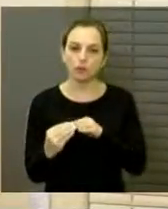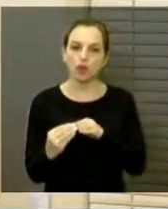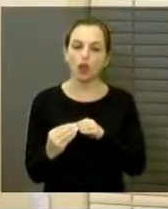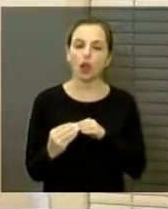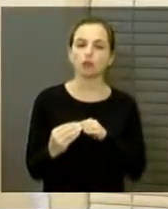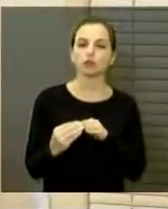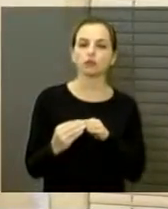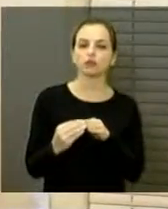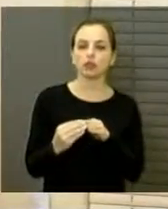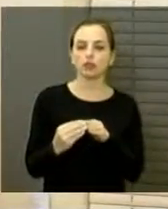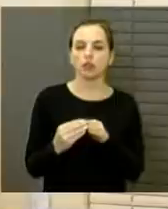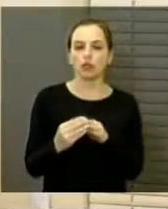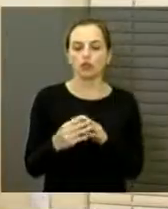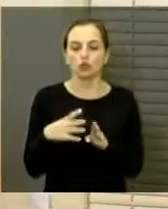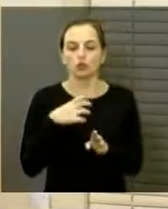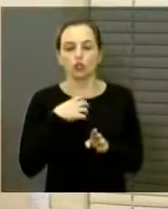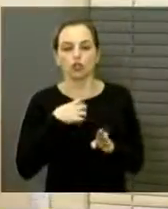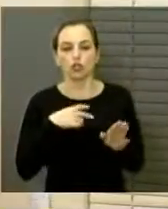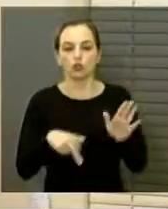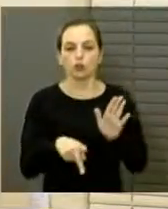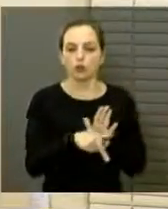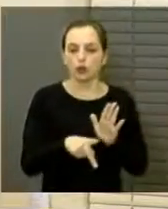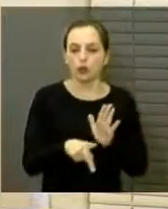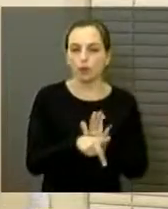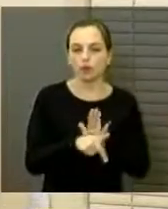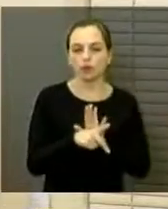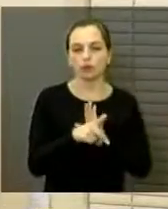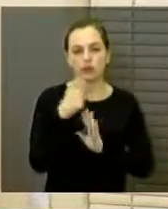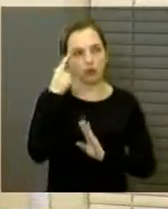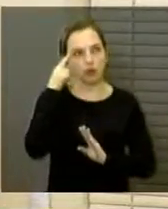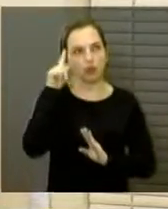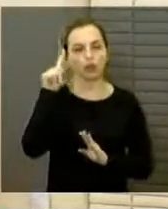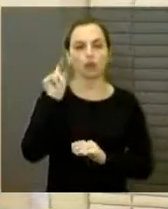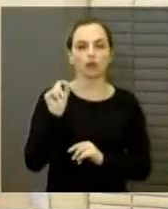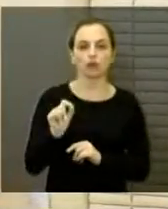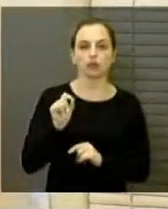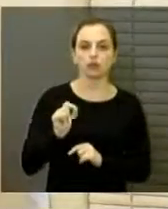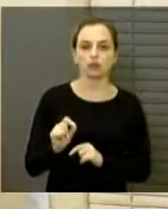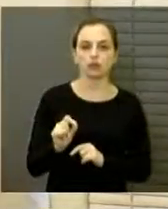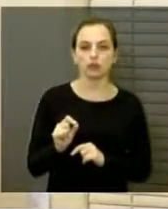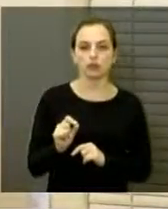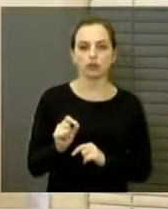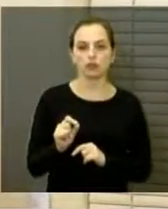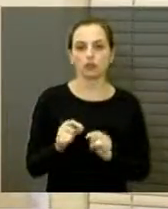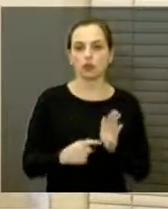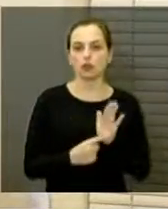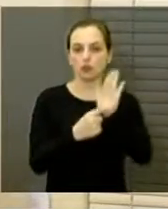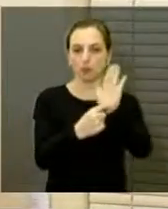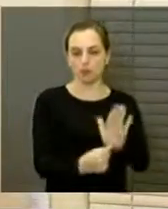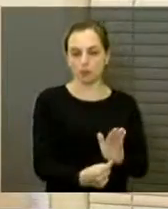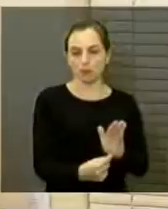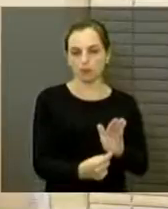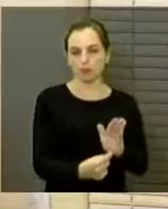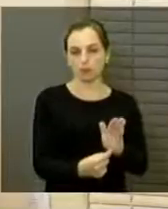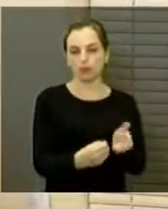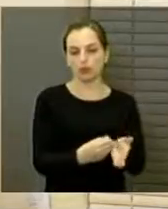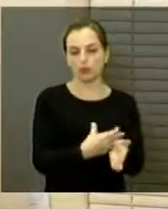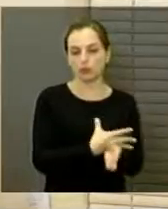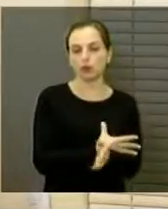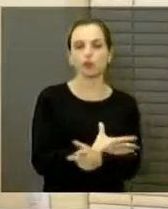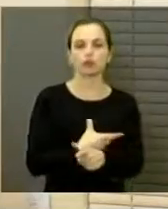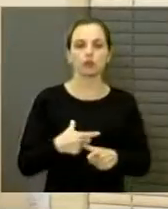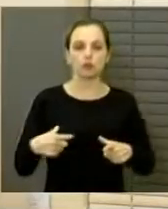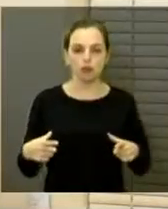ligadas à subjetividade, o que acaba, eu acho que, talvez, se refletindo numa sensibilidade